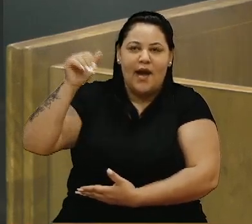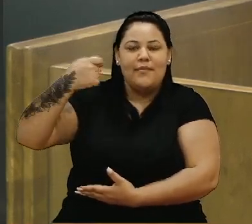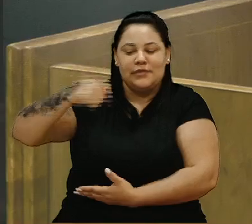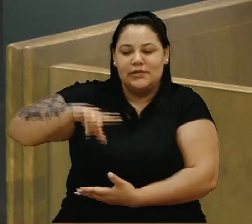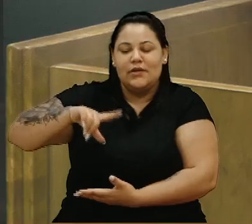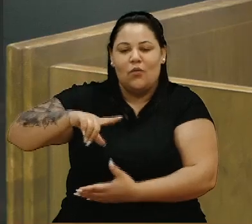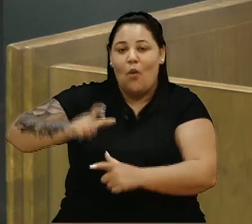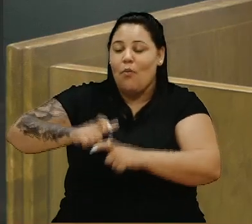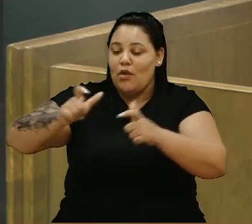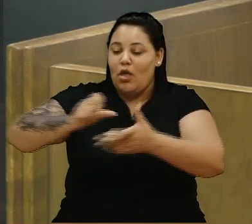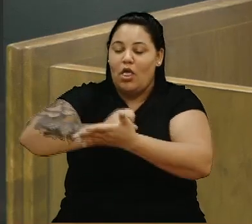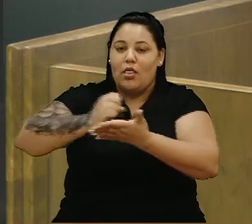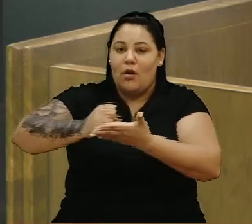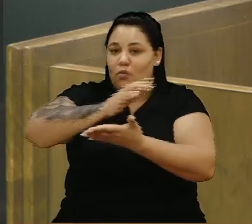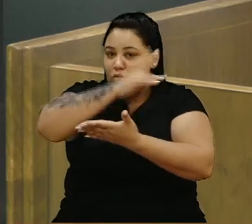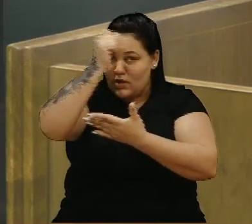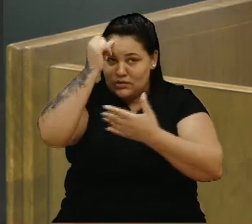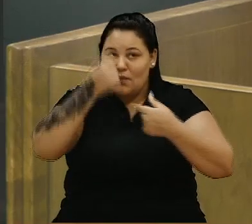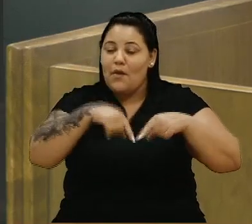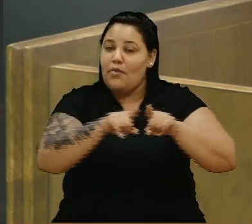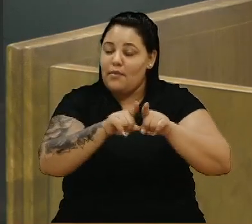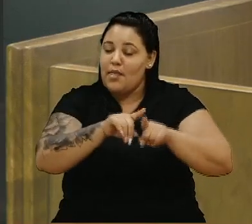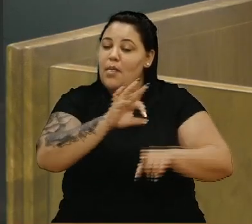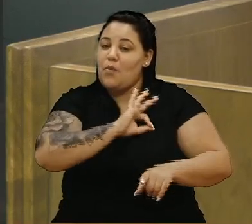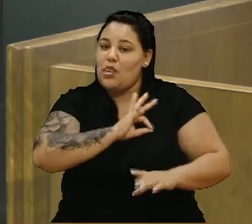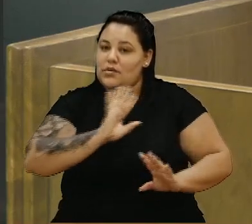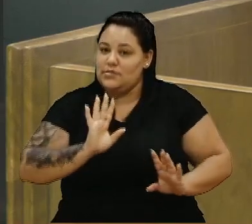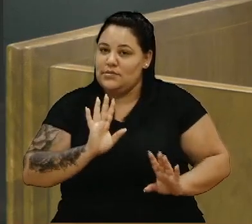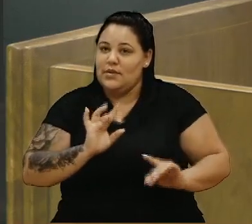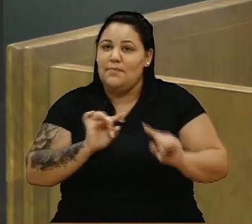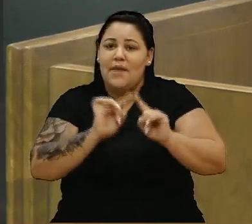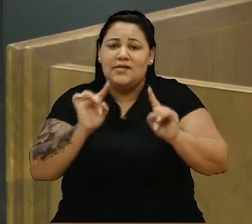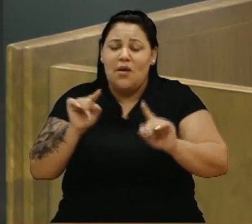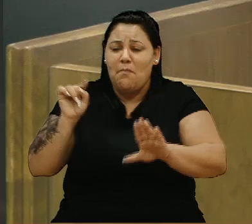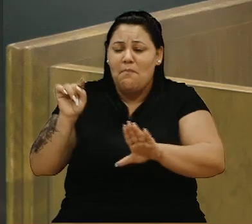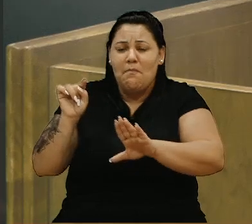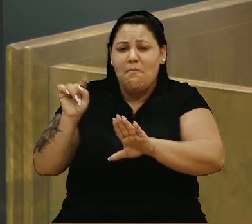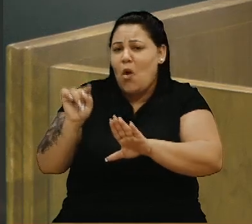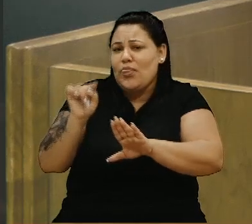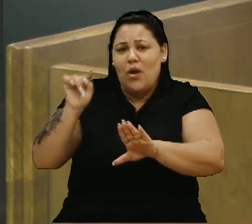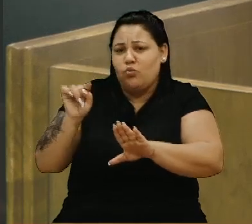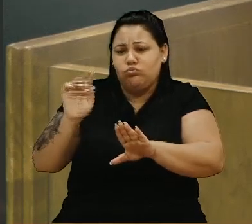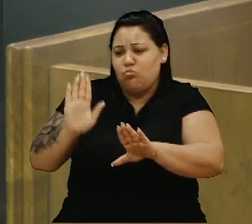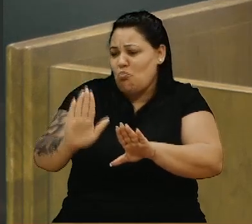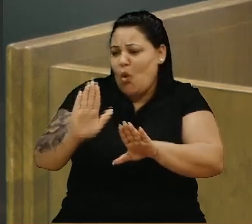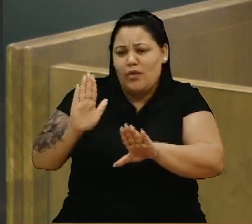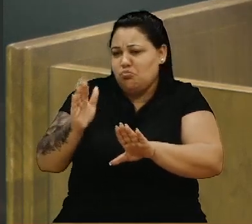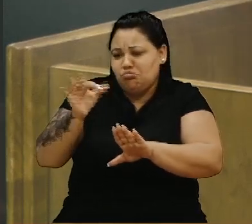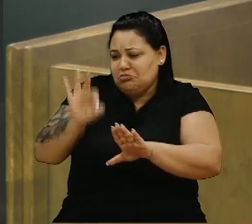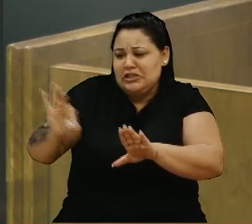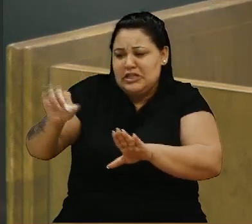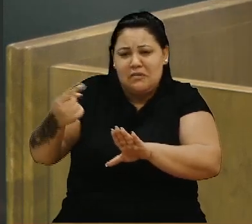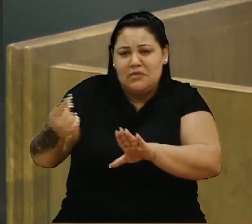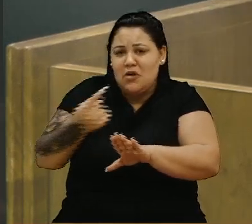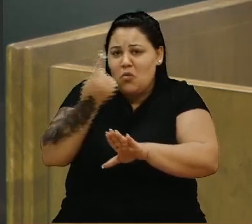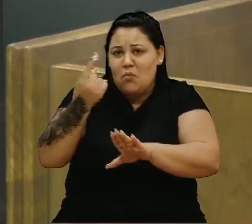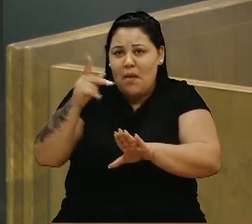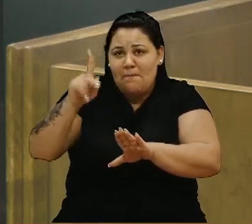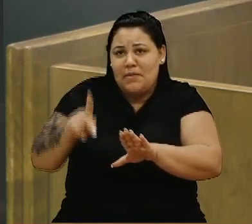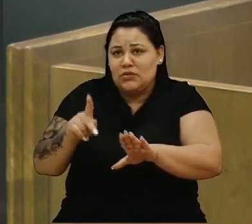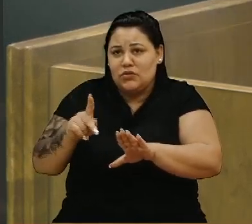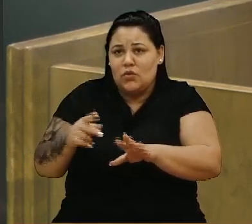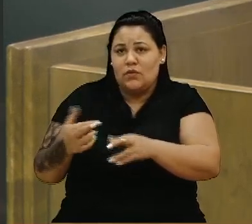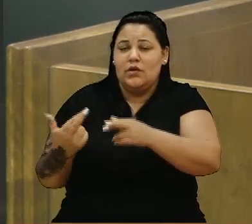também e da brigada. Mas é um botão simples, que é só uma pessoa que fica com aquilo, uma